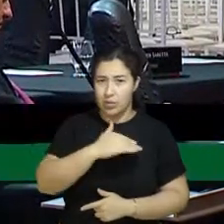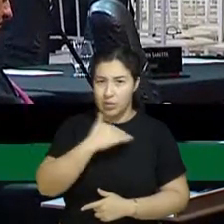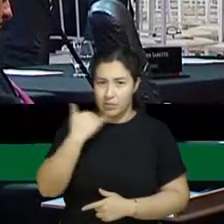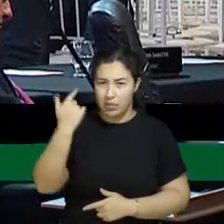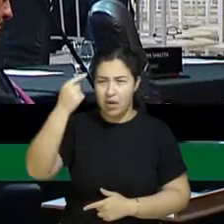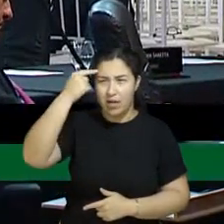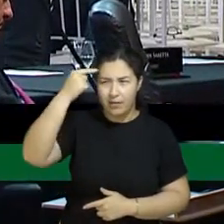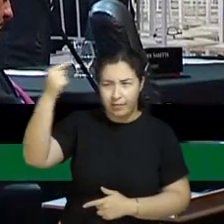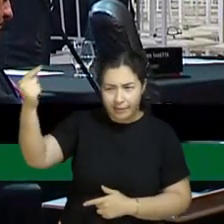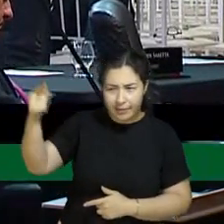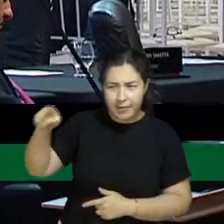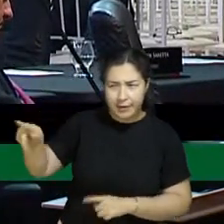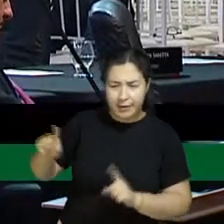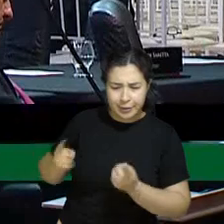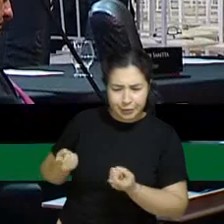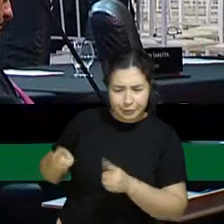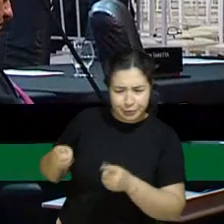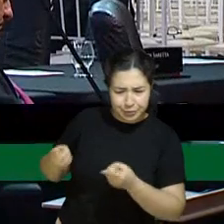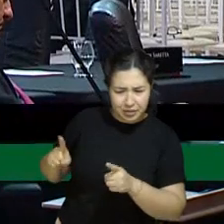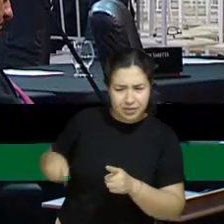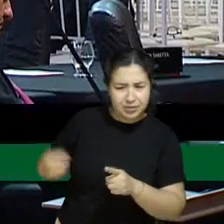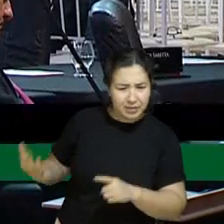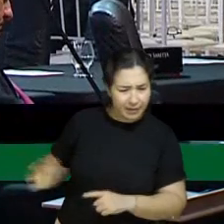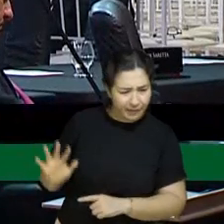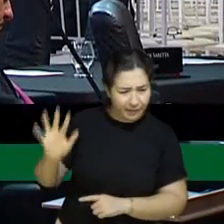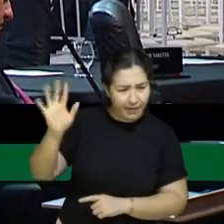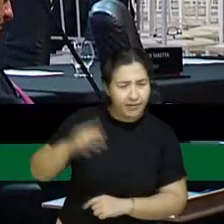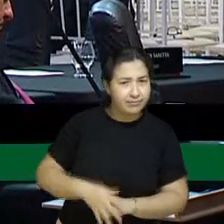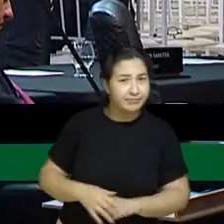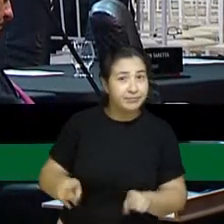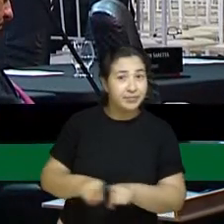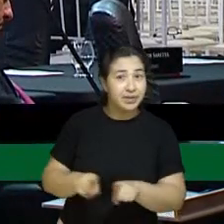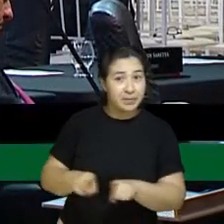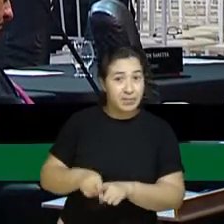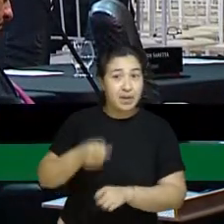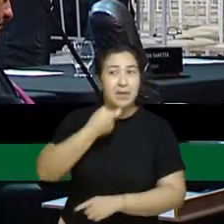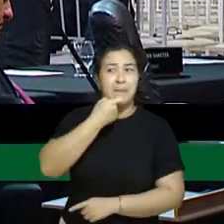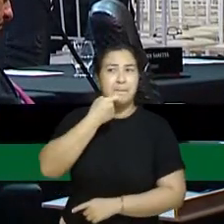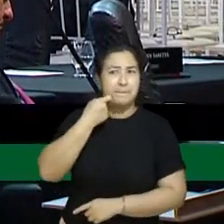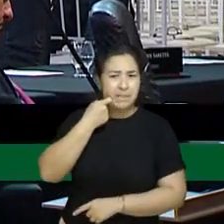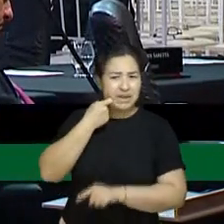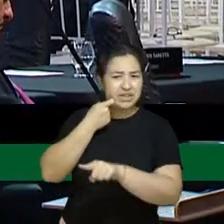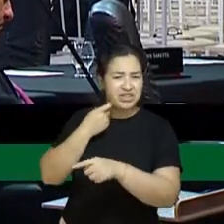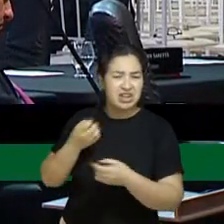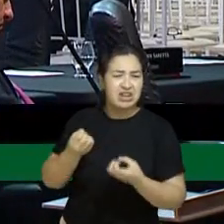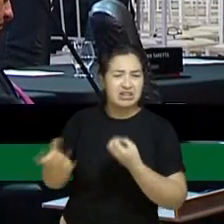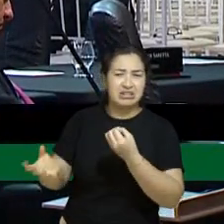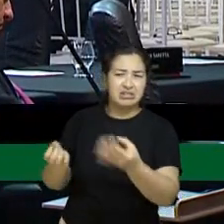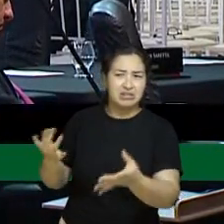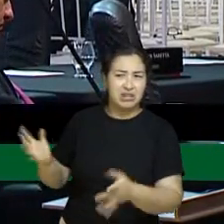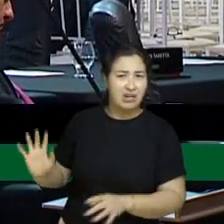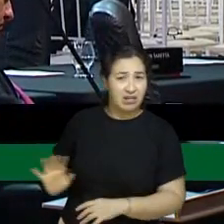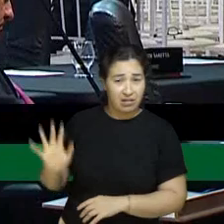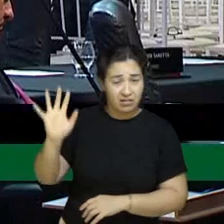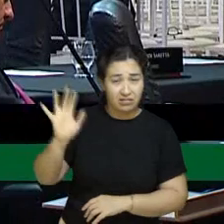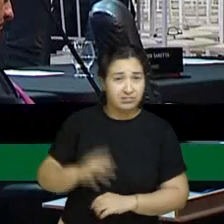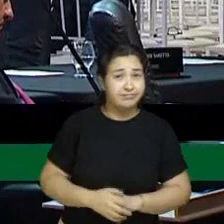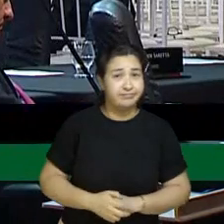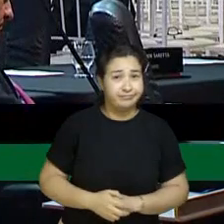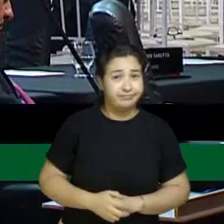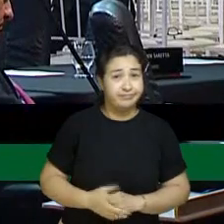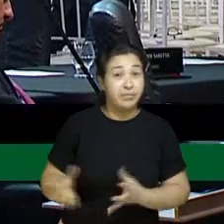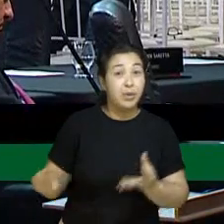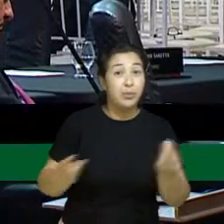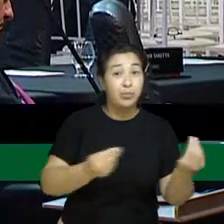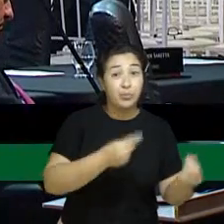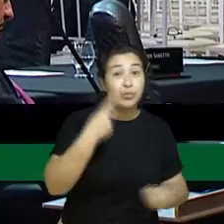lá na vila saiu caro. Aquela rodada de peixe ali saiu muito caro. Eleger prefeitos ali no entorno, ali, vereadores ali com